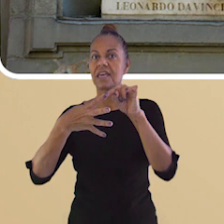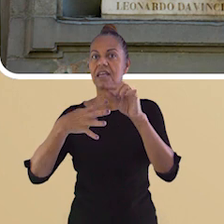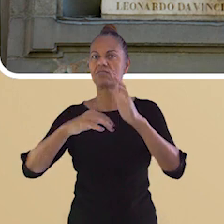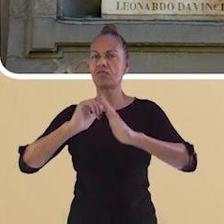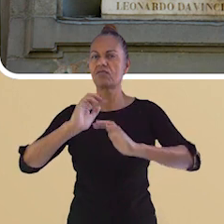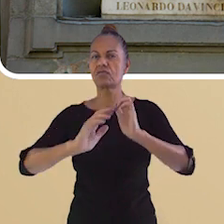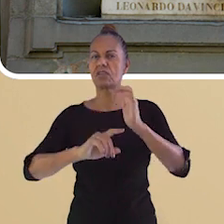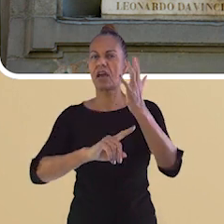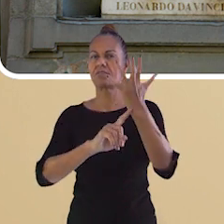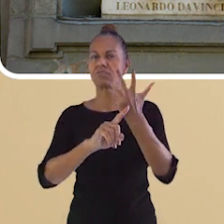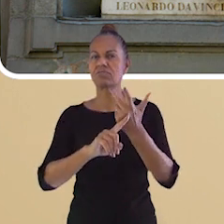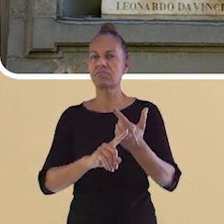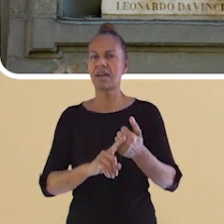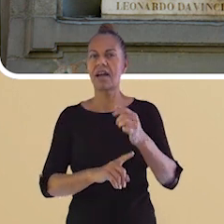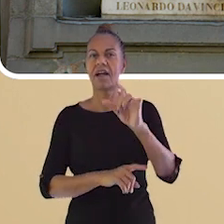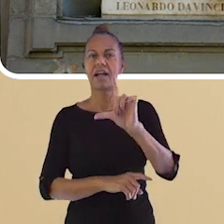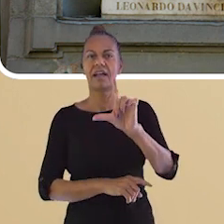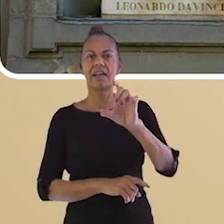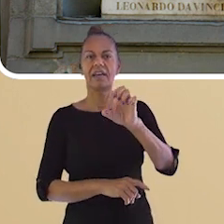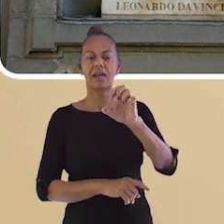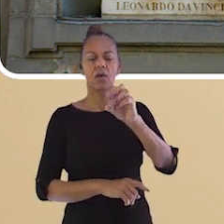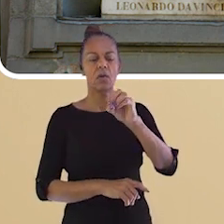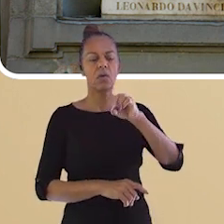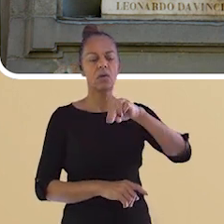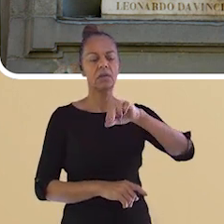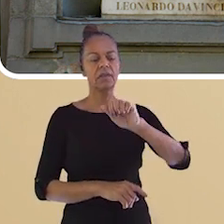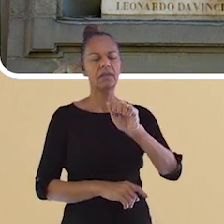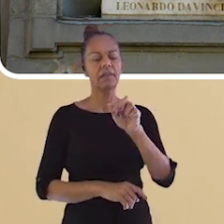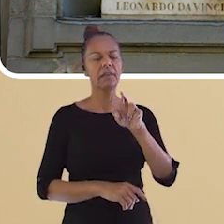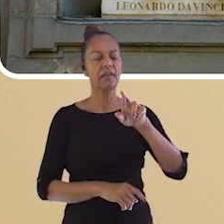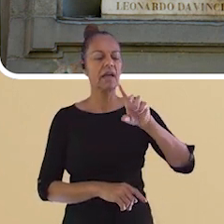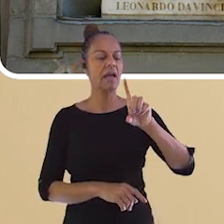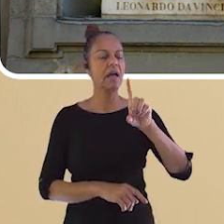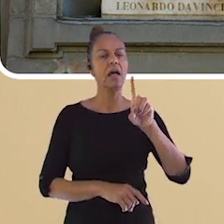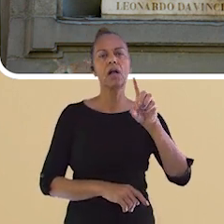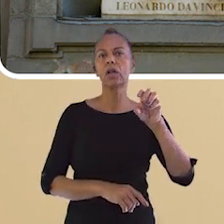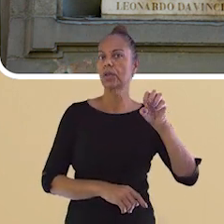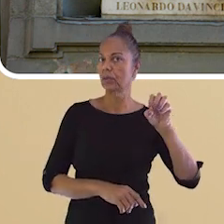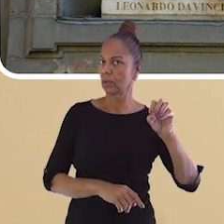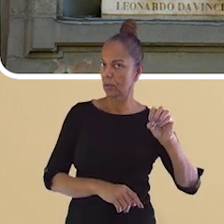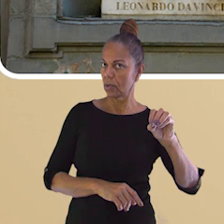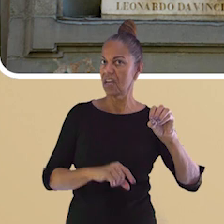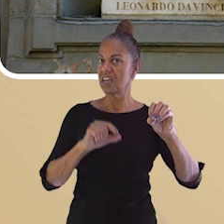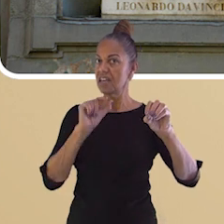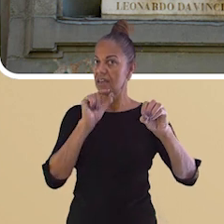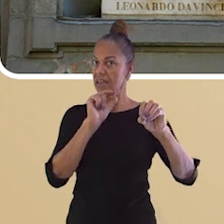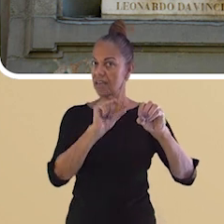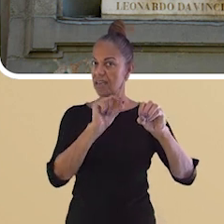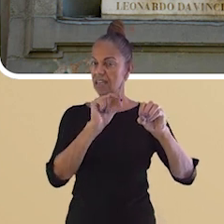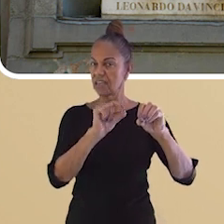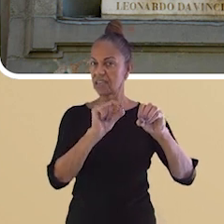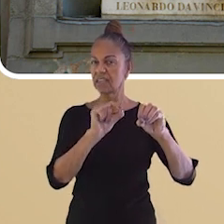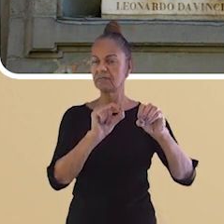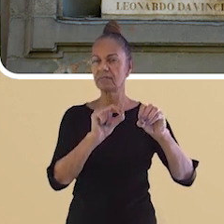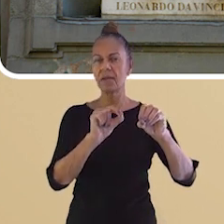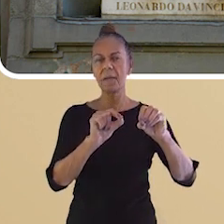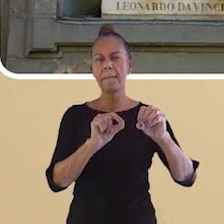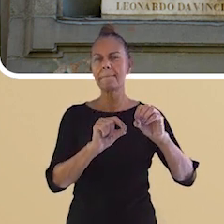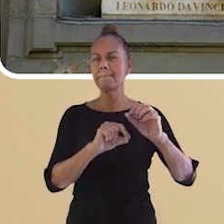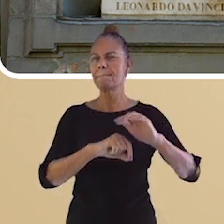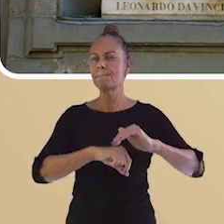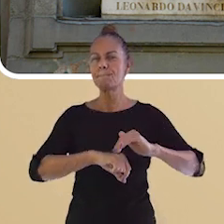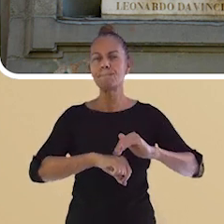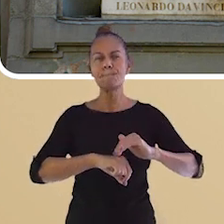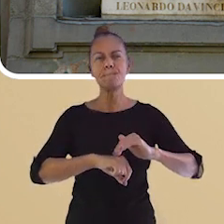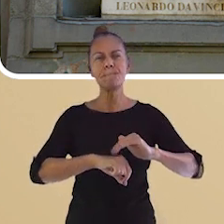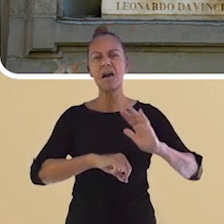do nosso primeiro artista renascentista, Leonardo. Seu nome era Leonardo da Vinci e é